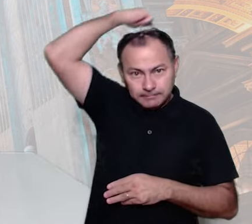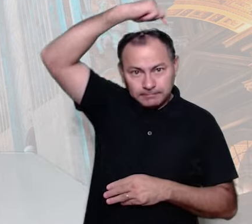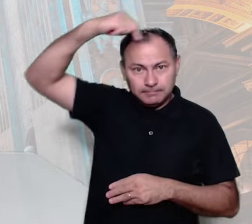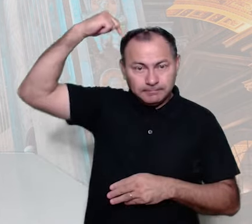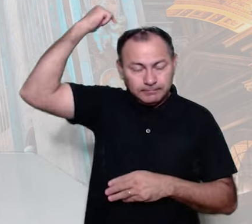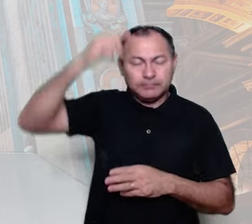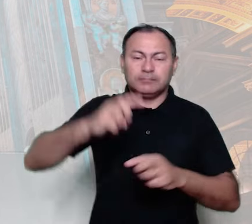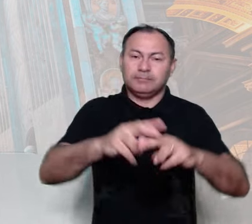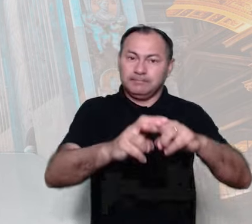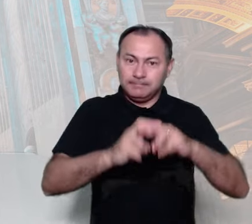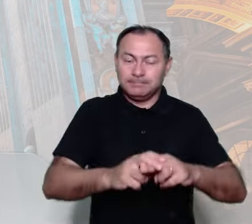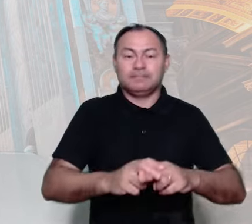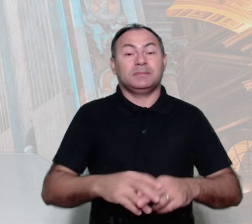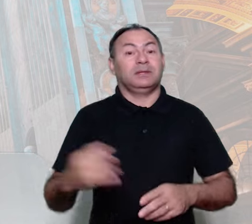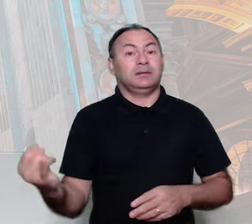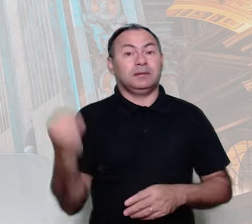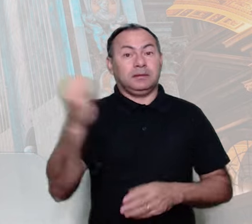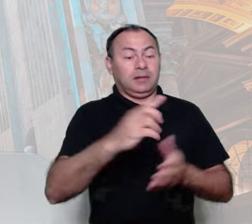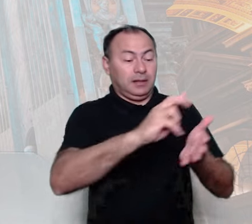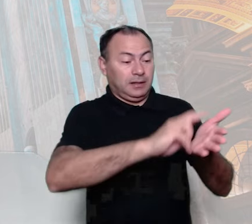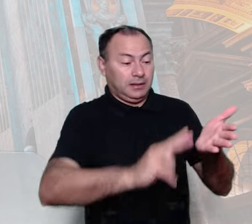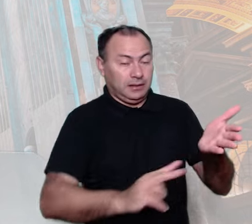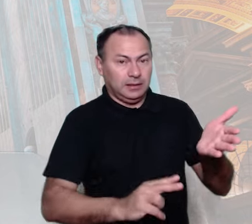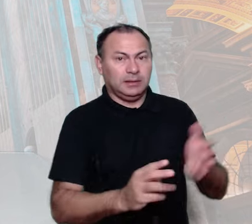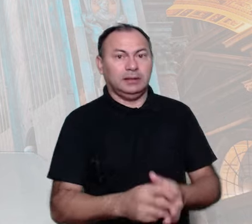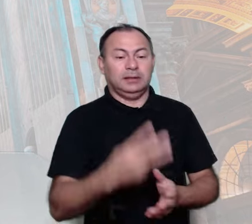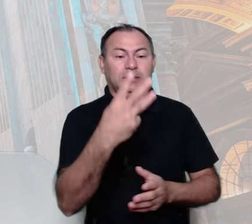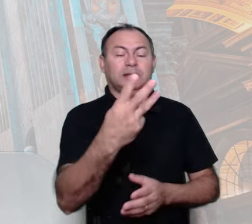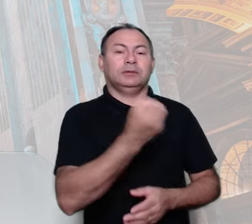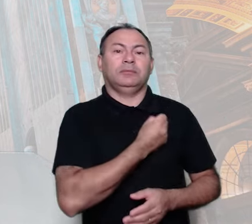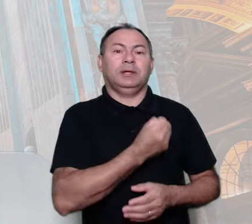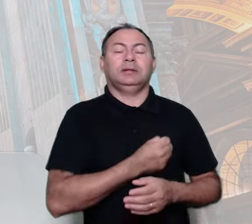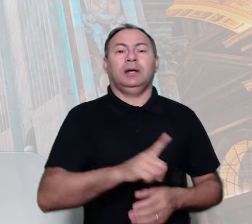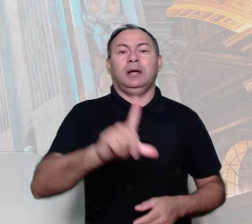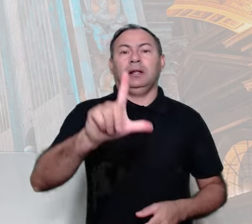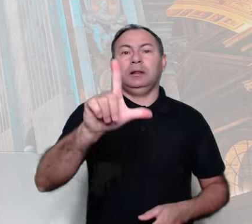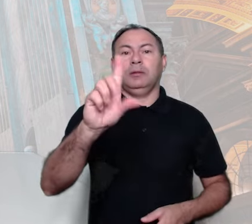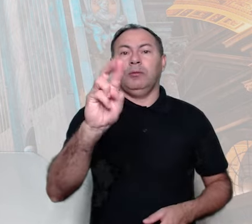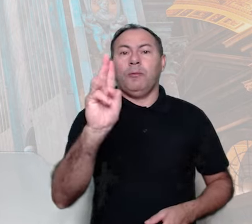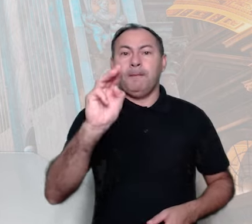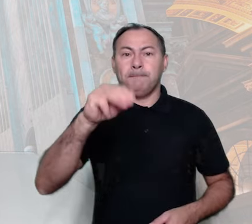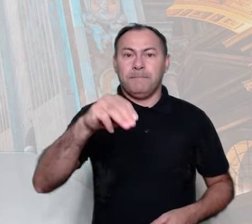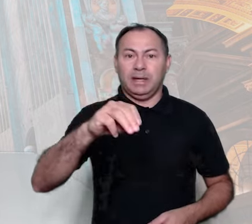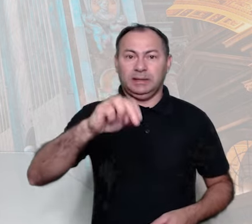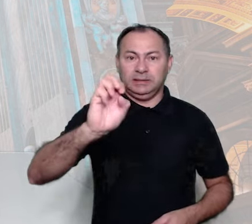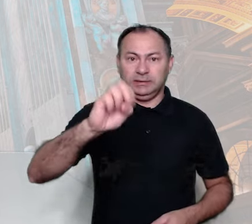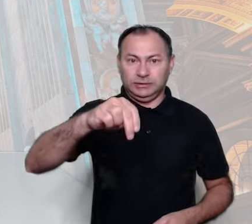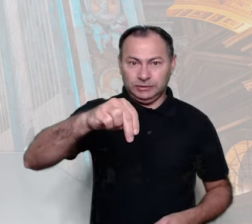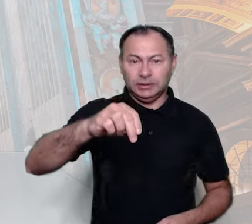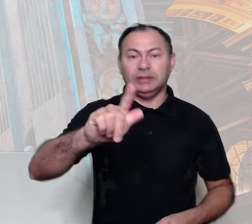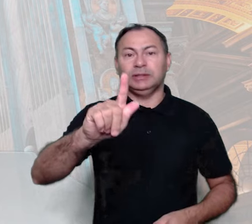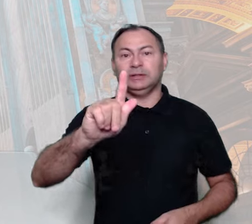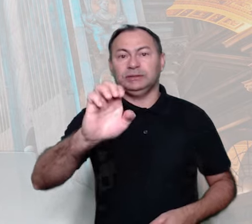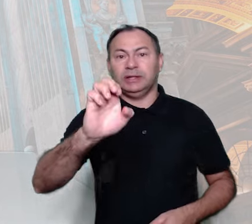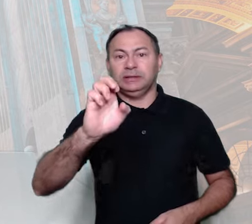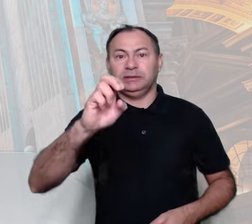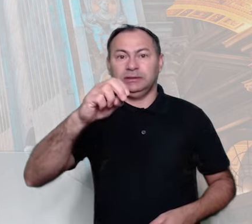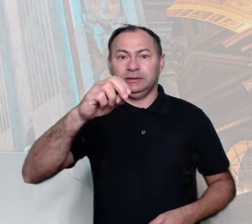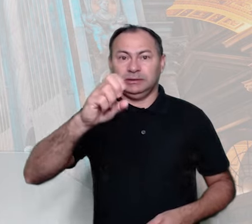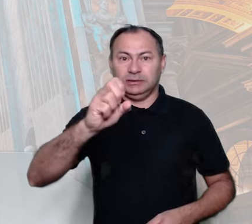do Espírito Santo. Por isso é muito importante ler esses três números da Lumen Gentium em